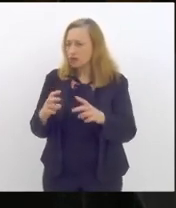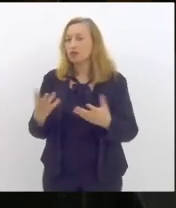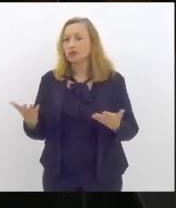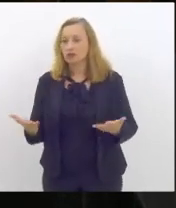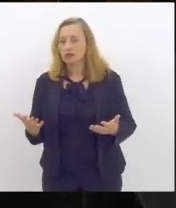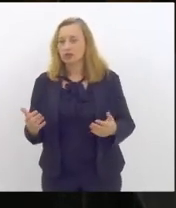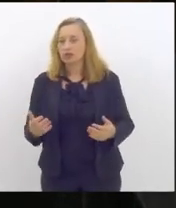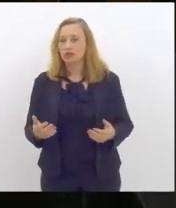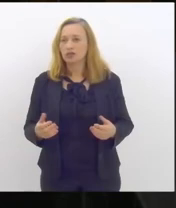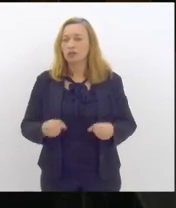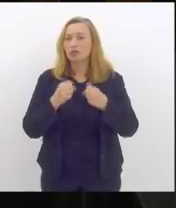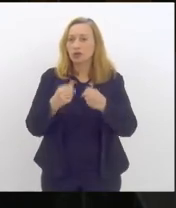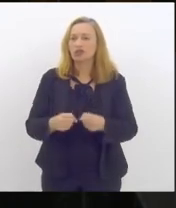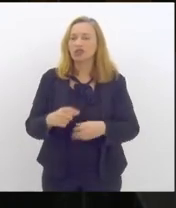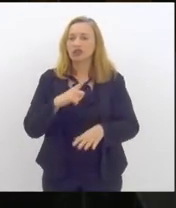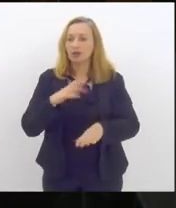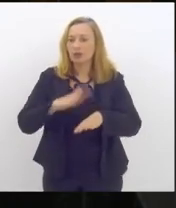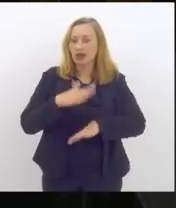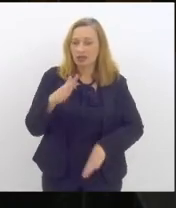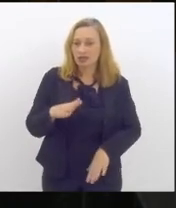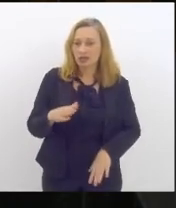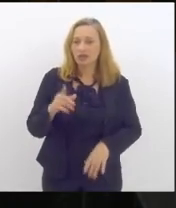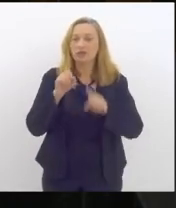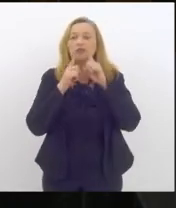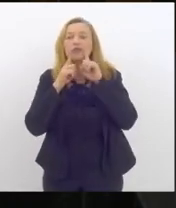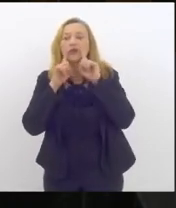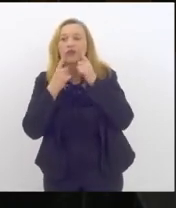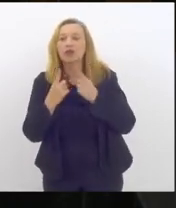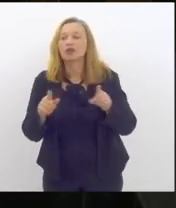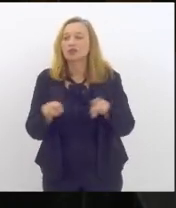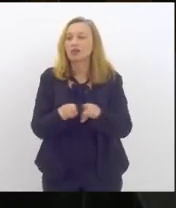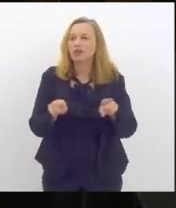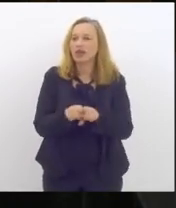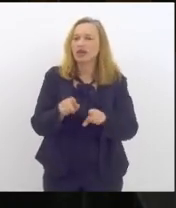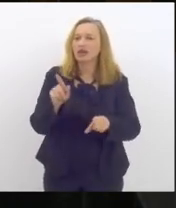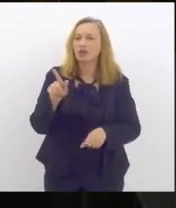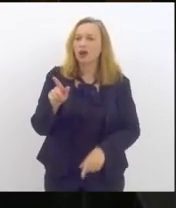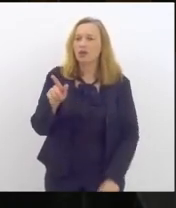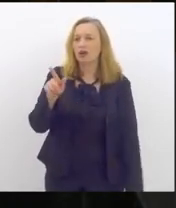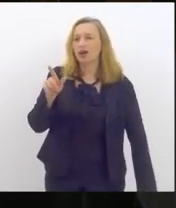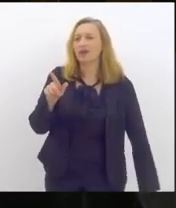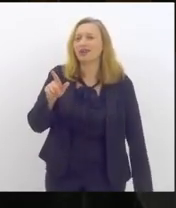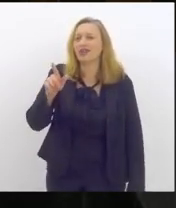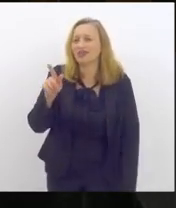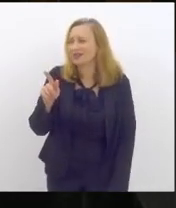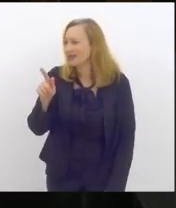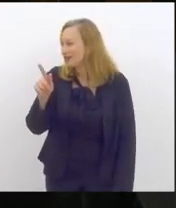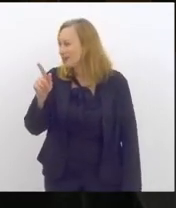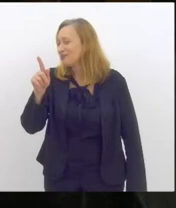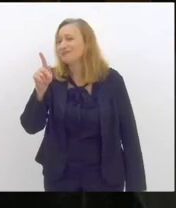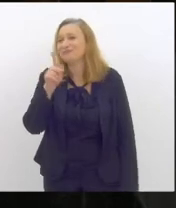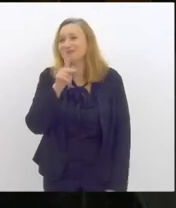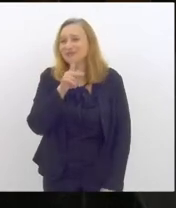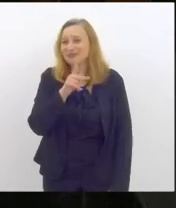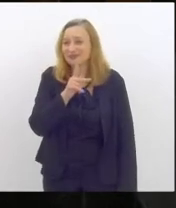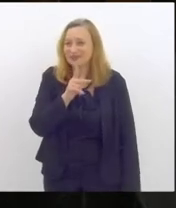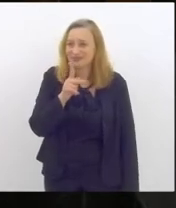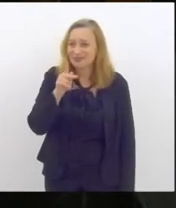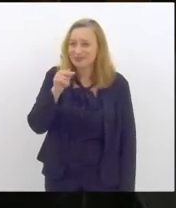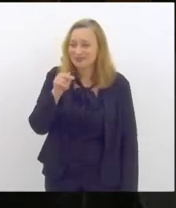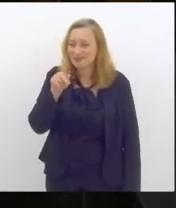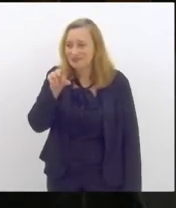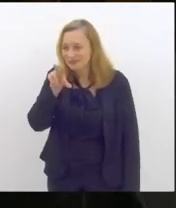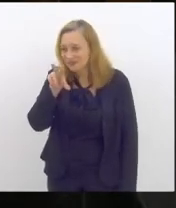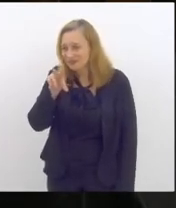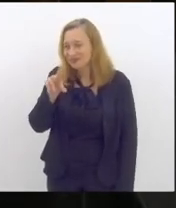poder em Maricá inclusive o quaquá afirma que as mortes em Maricá